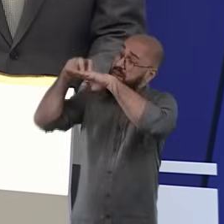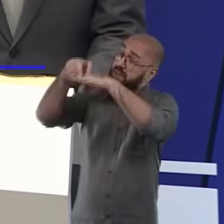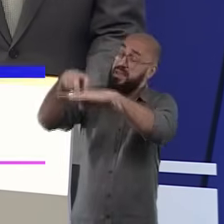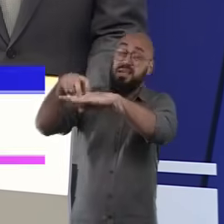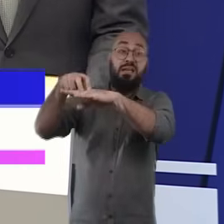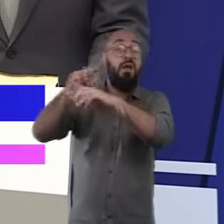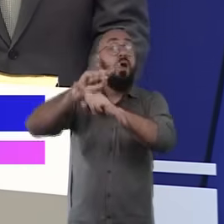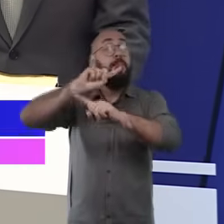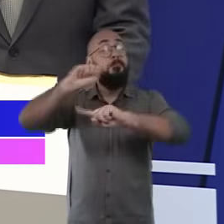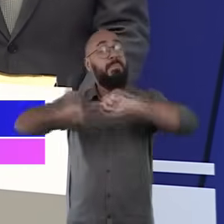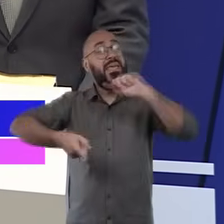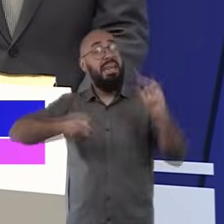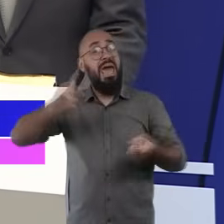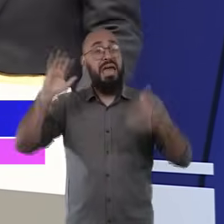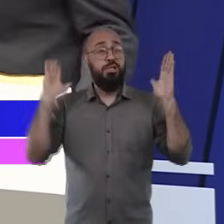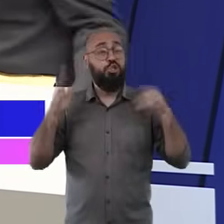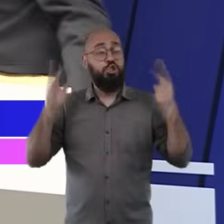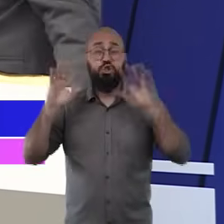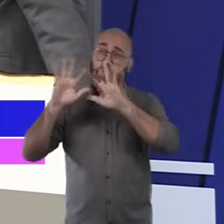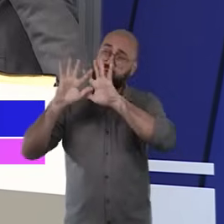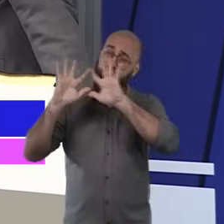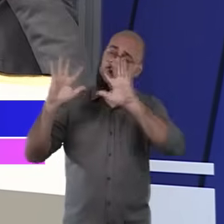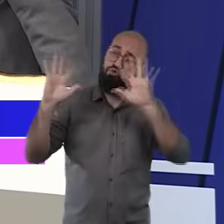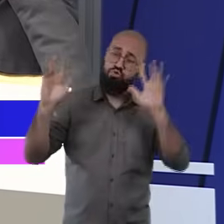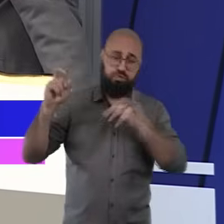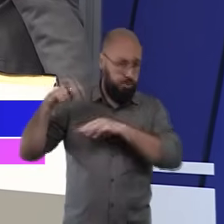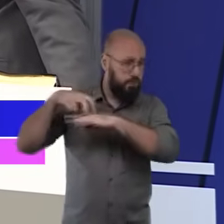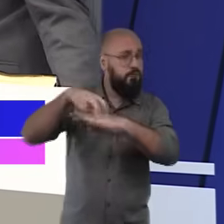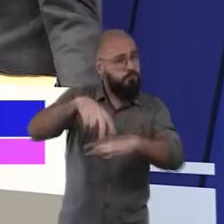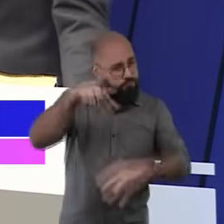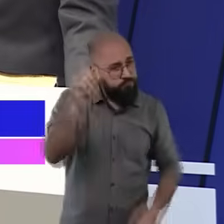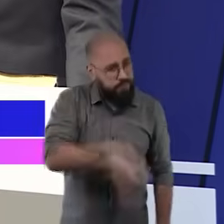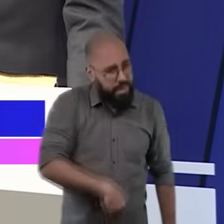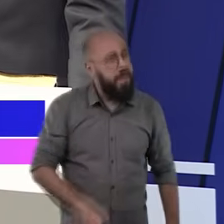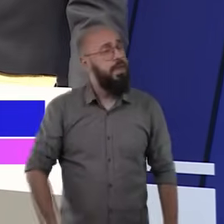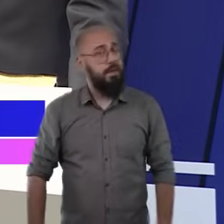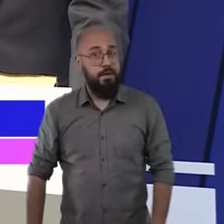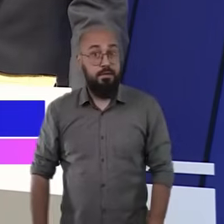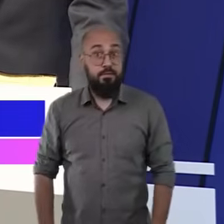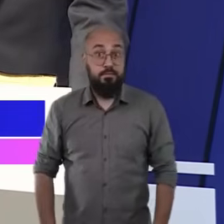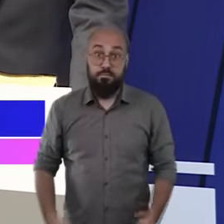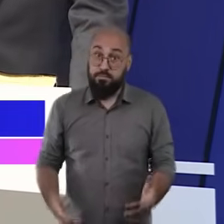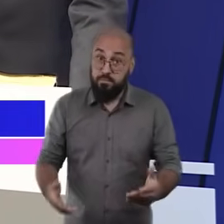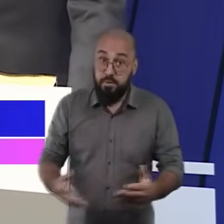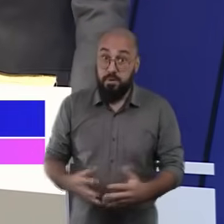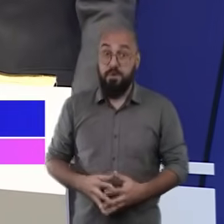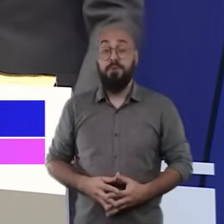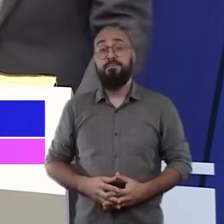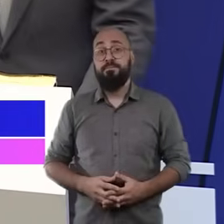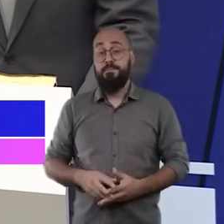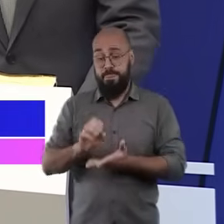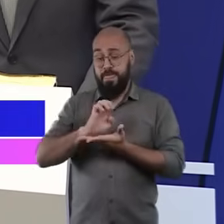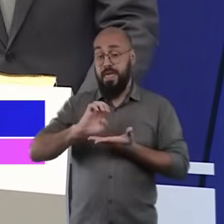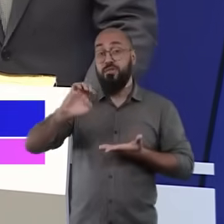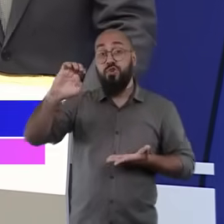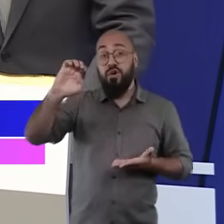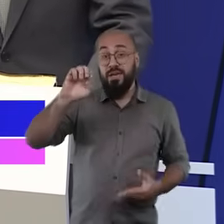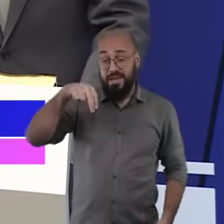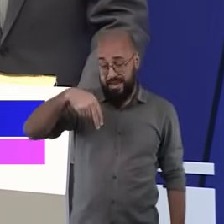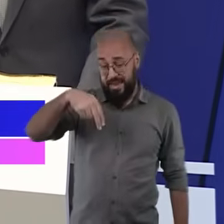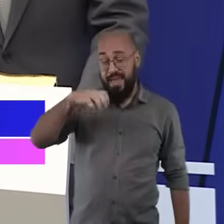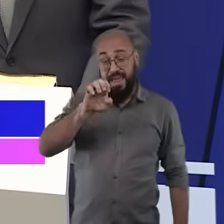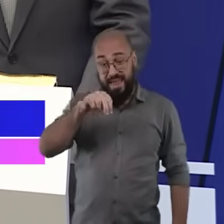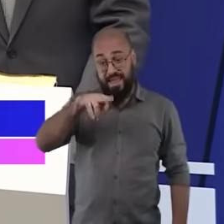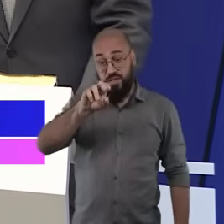Enoque, que é a sétima geração depois de Adão, ou seja, estamos falando ali dos primeiros anos da criação desse